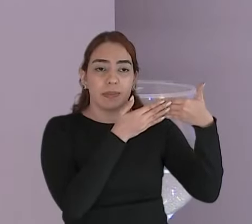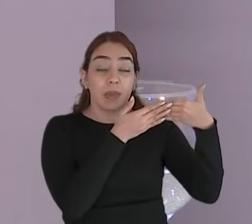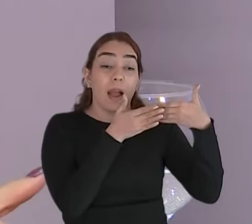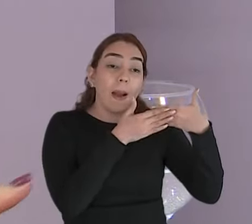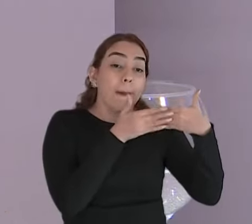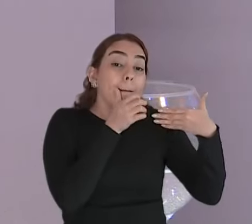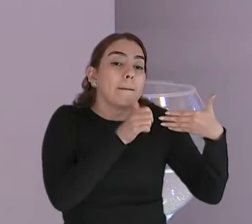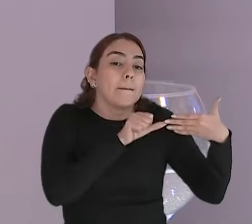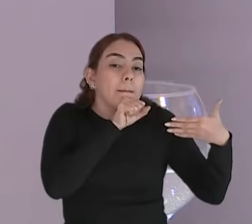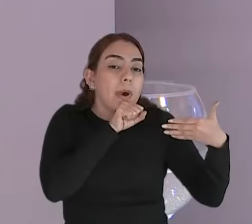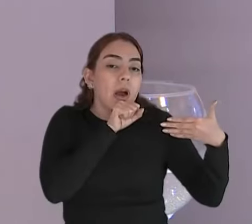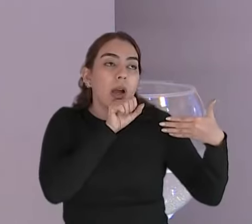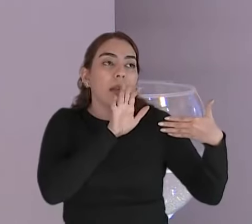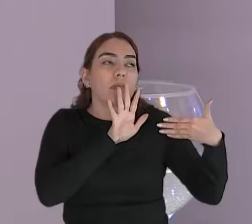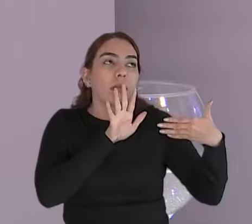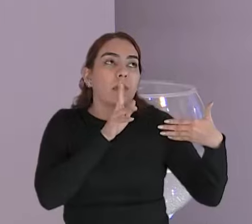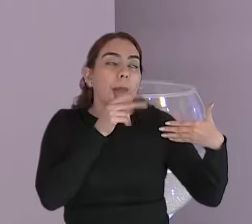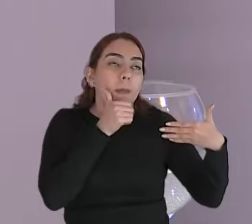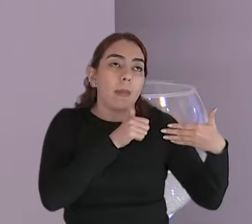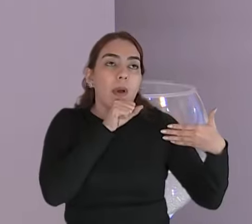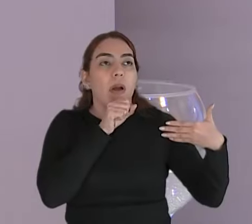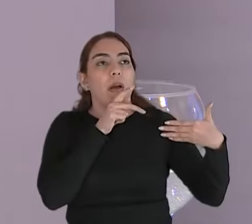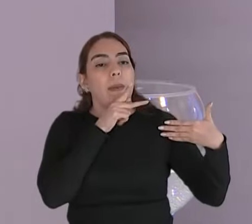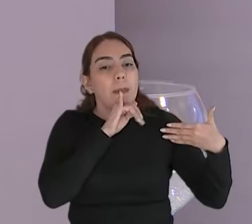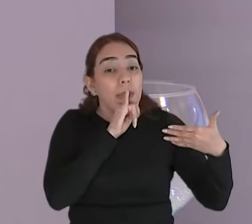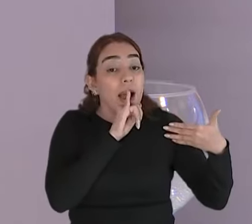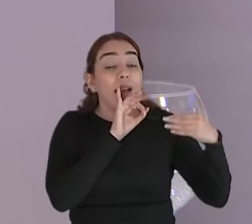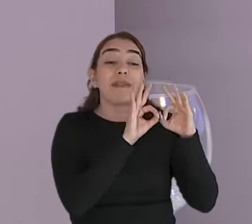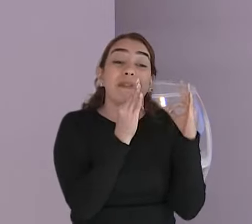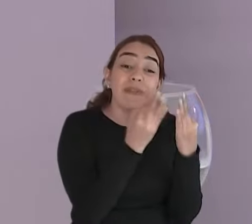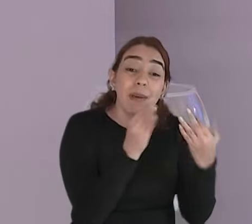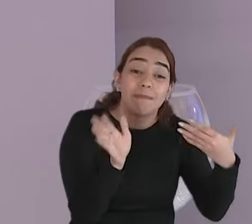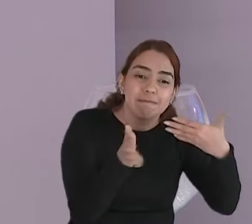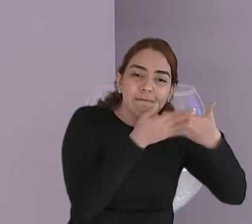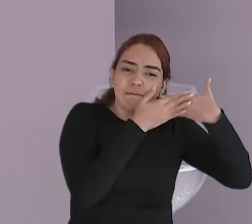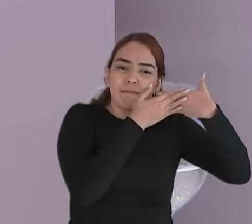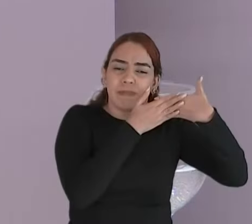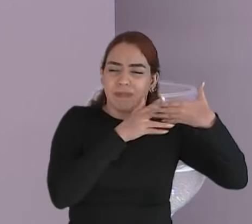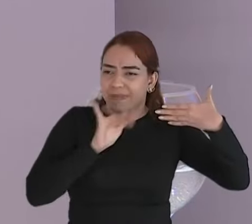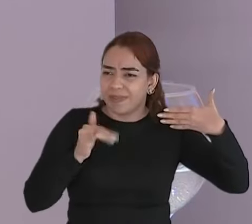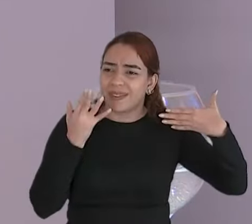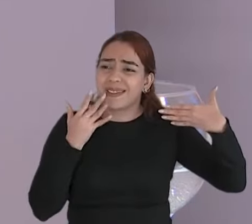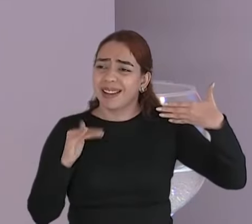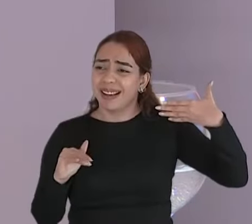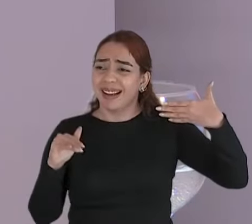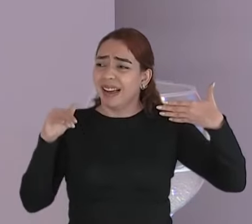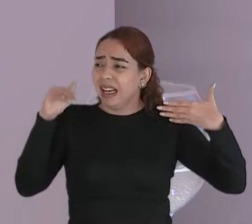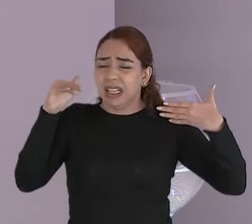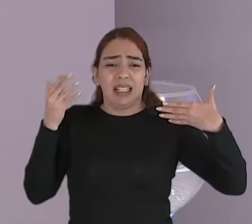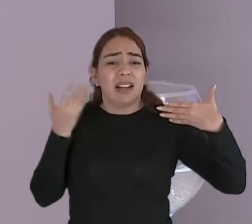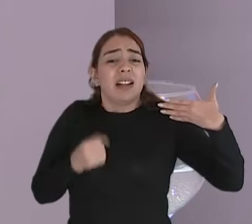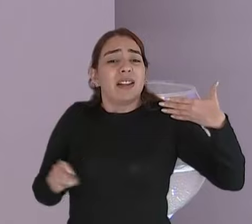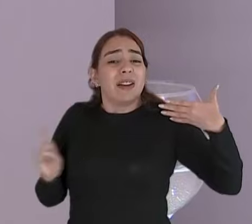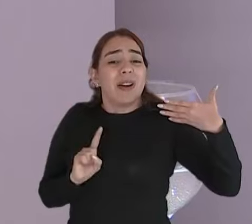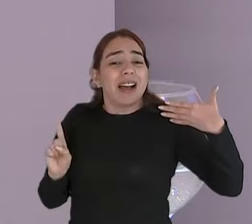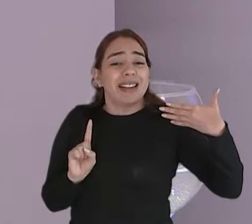assim... Na família. Mas assim, de que a criança vai crescer e que...